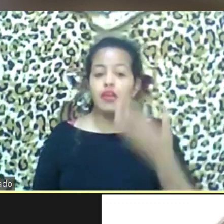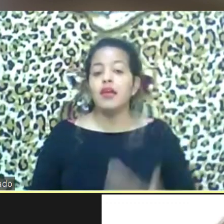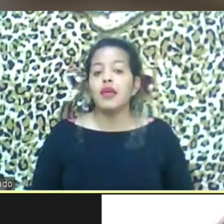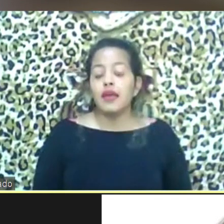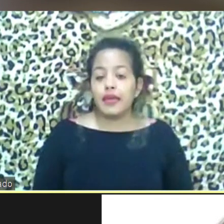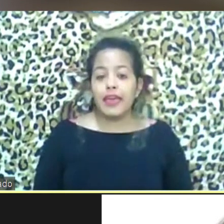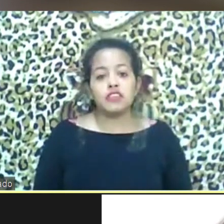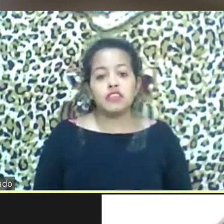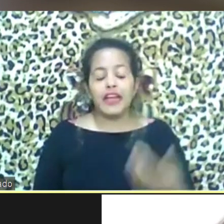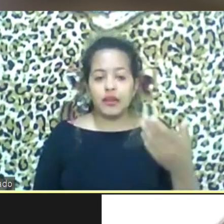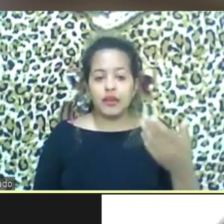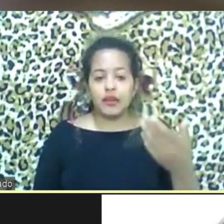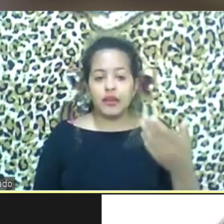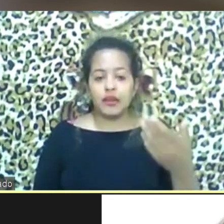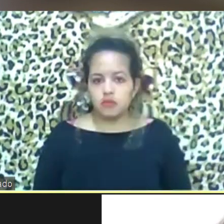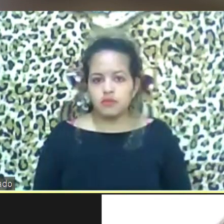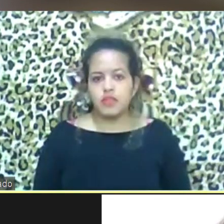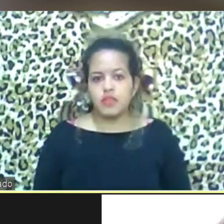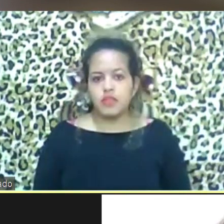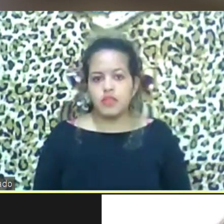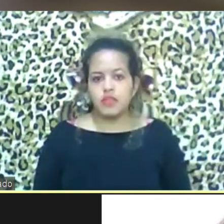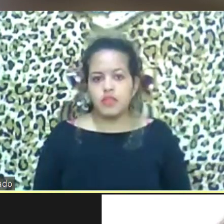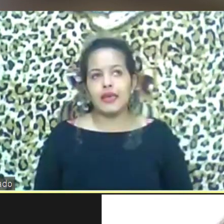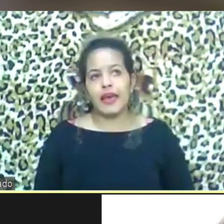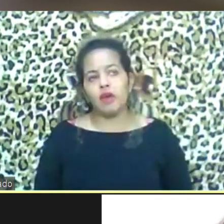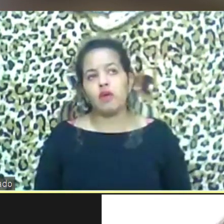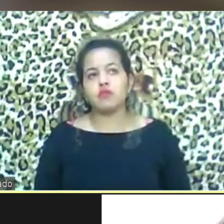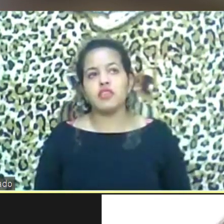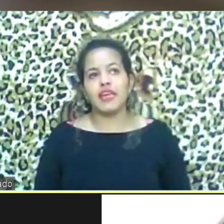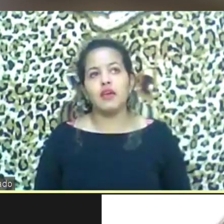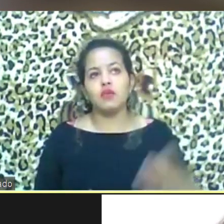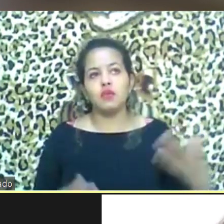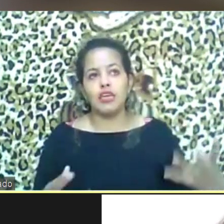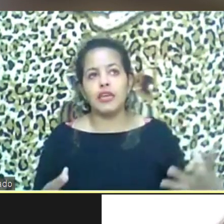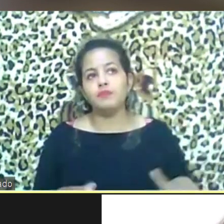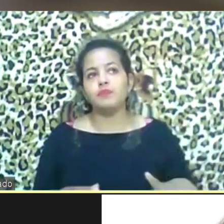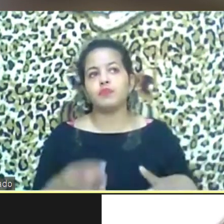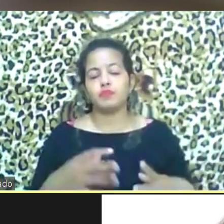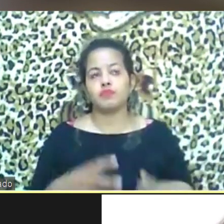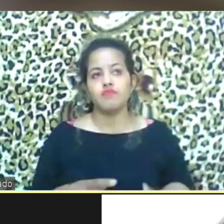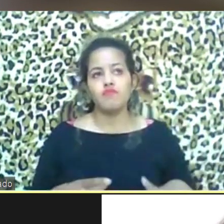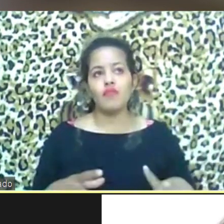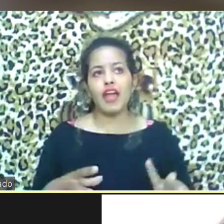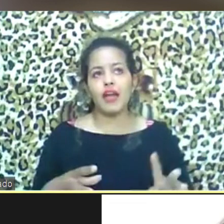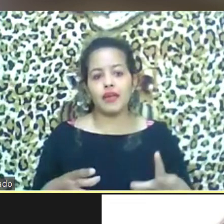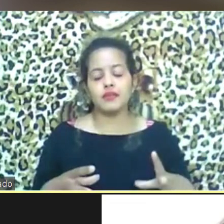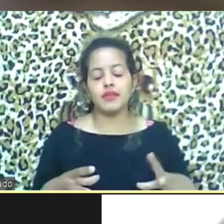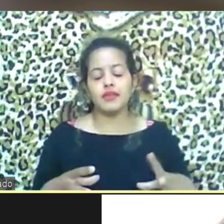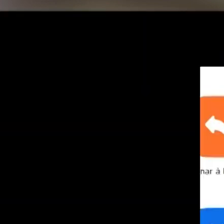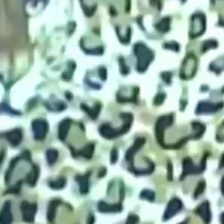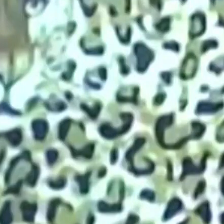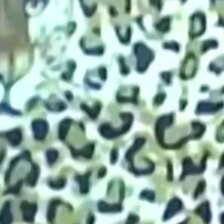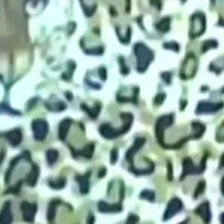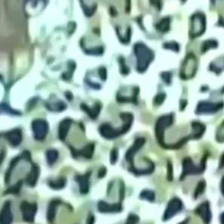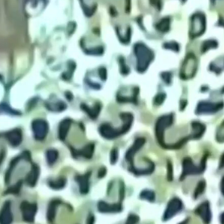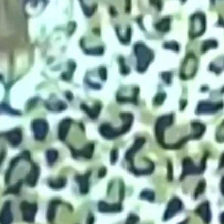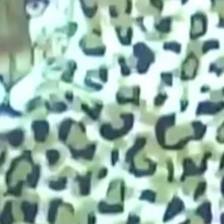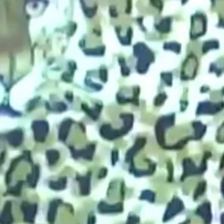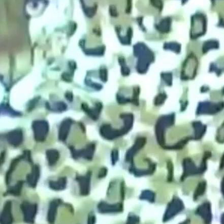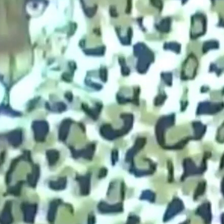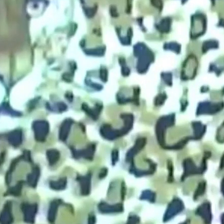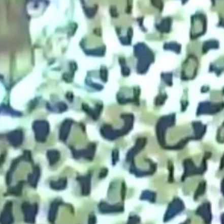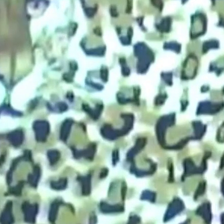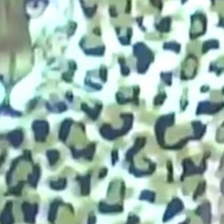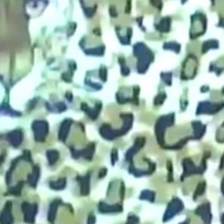bolsas, que ajudaram muito, e que aí eu consegui unir a questão do